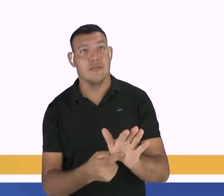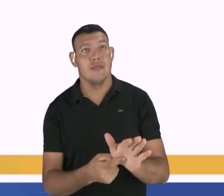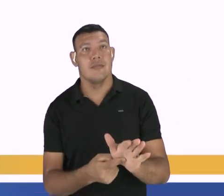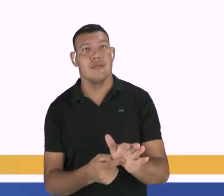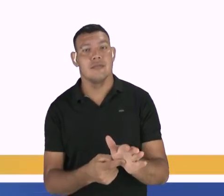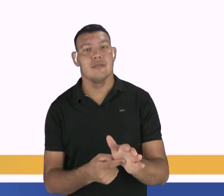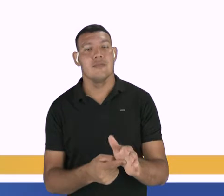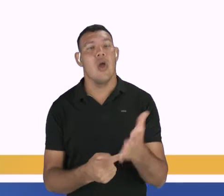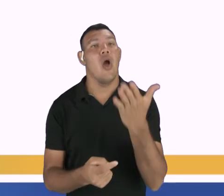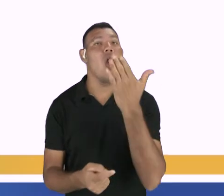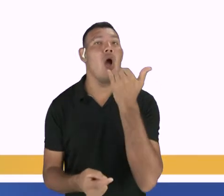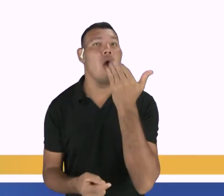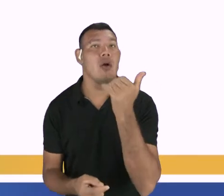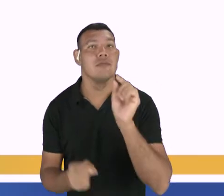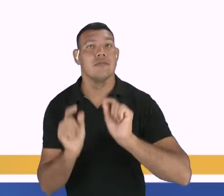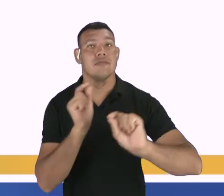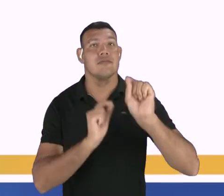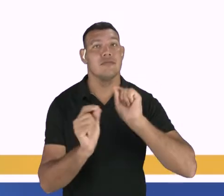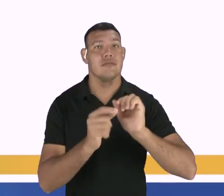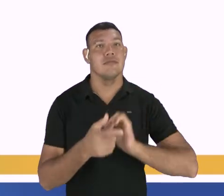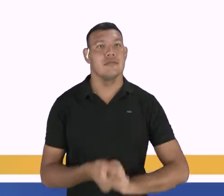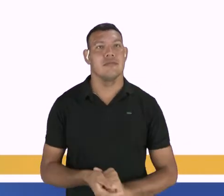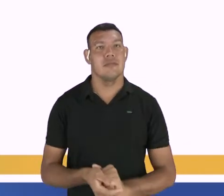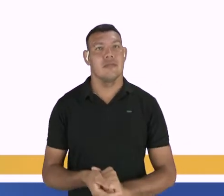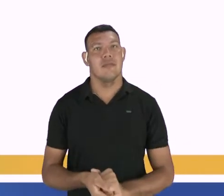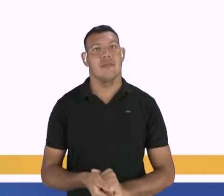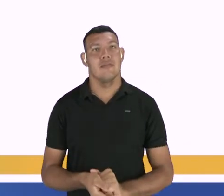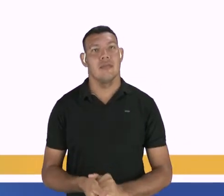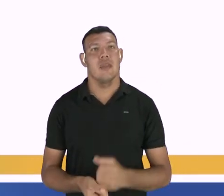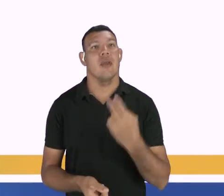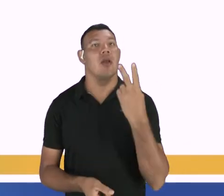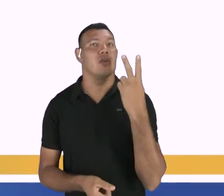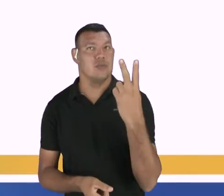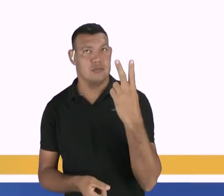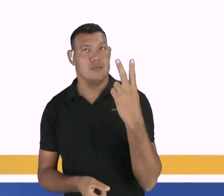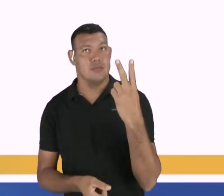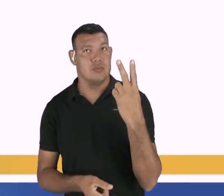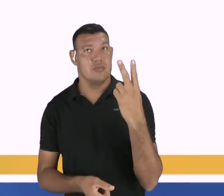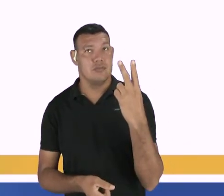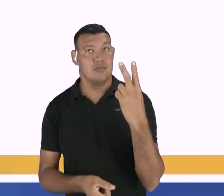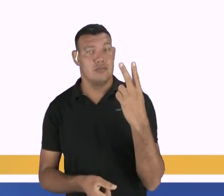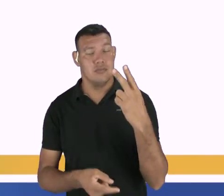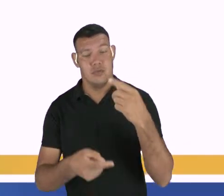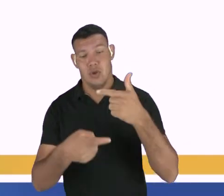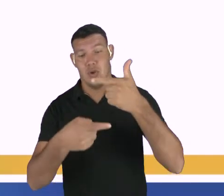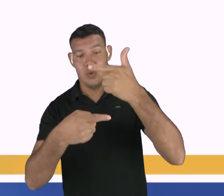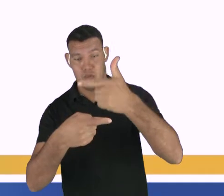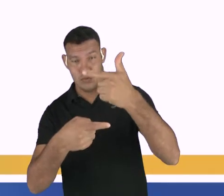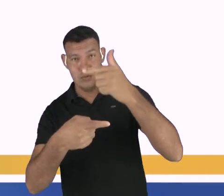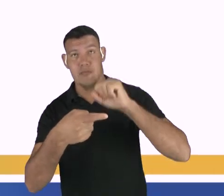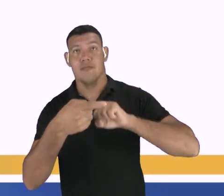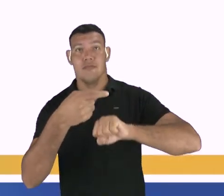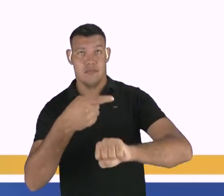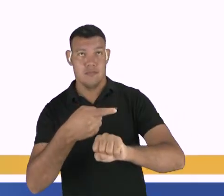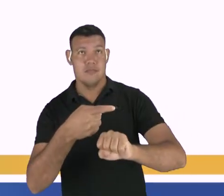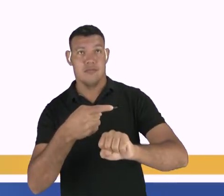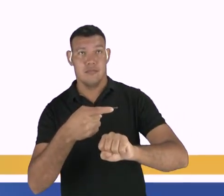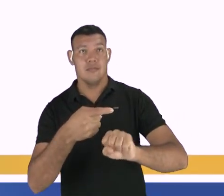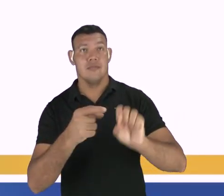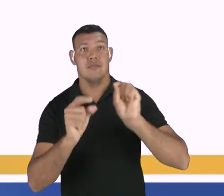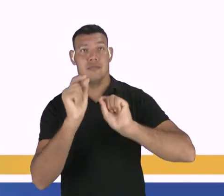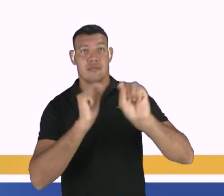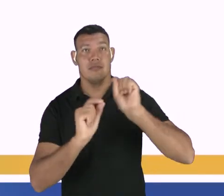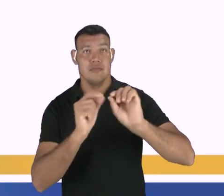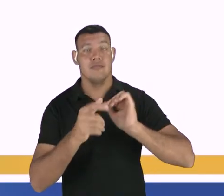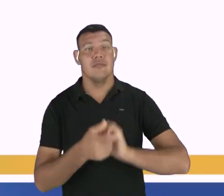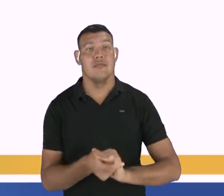comeu é 2/8. Por quê? Porque ele comeu 2 partes de 8. E a fração que representa o total do queijo